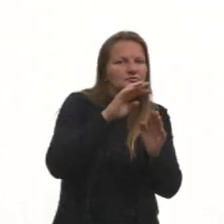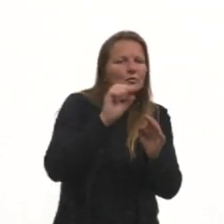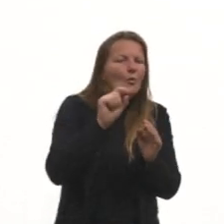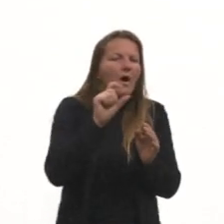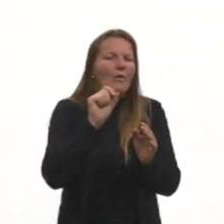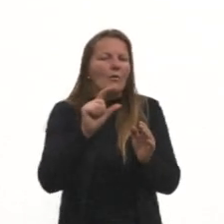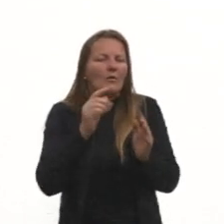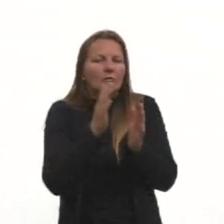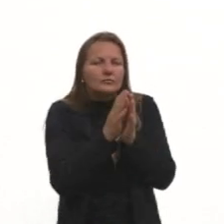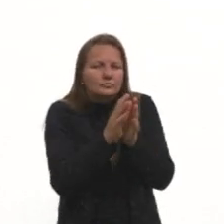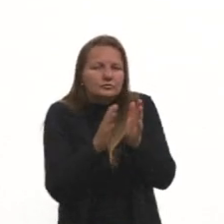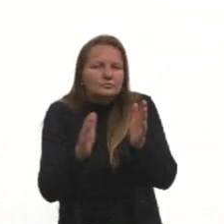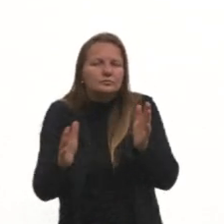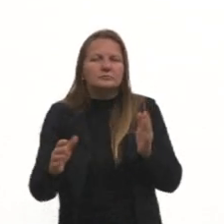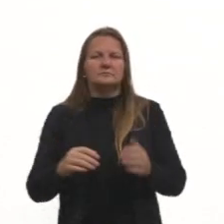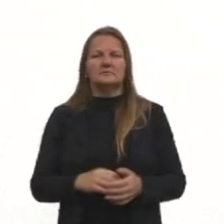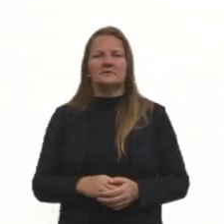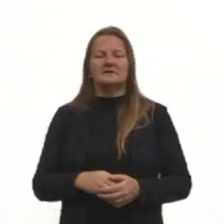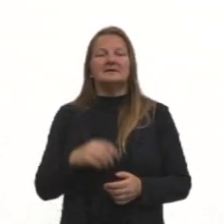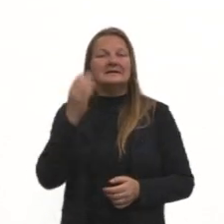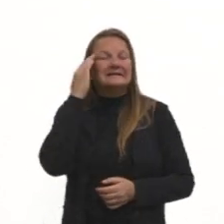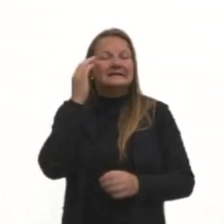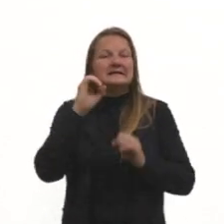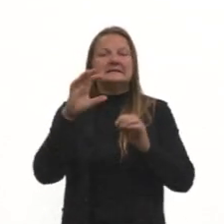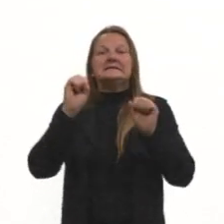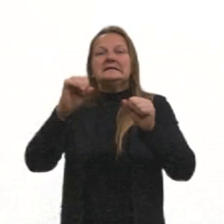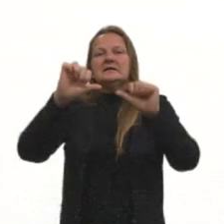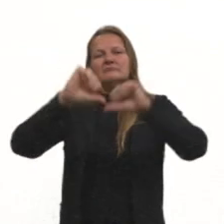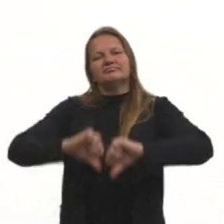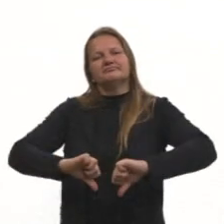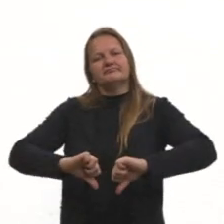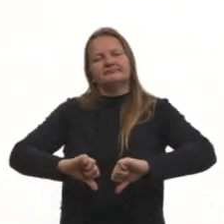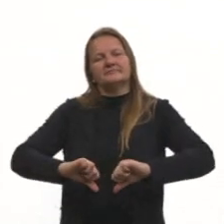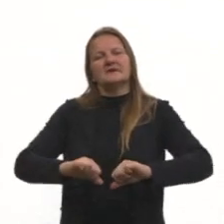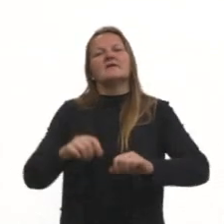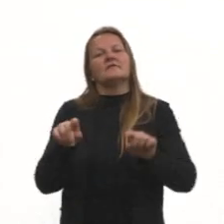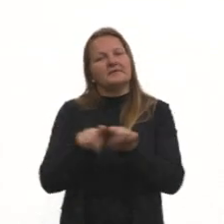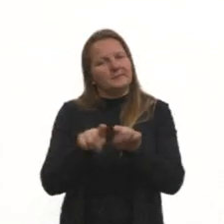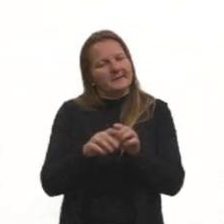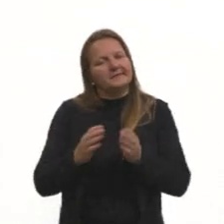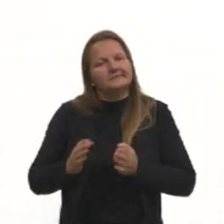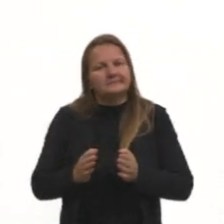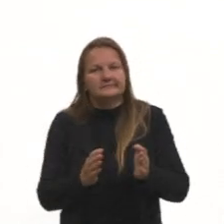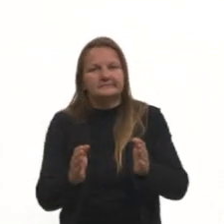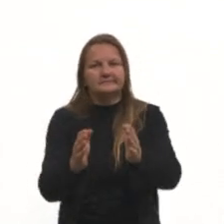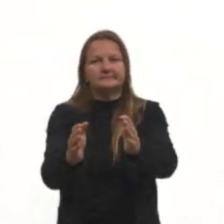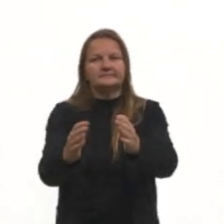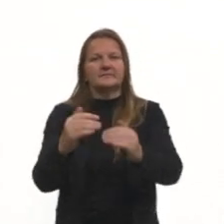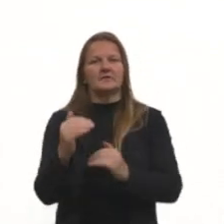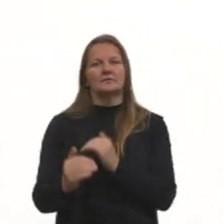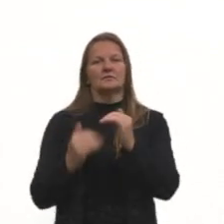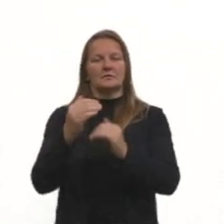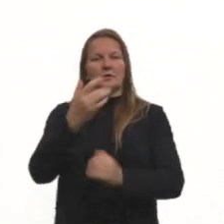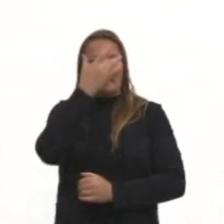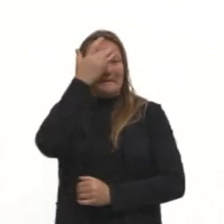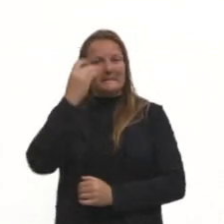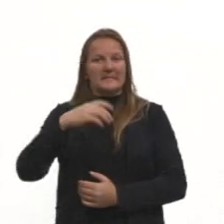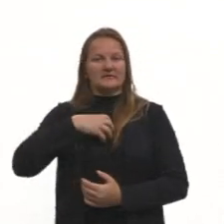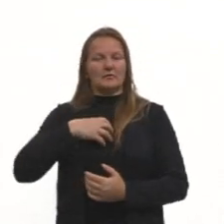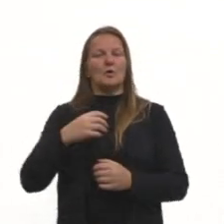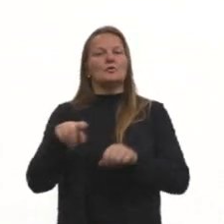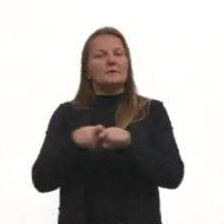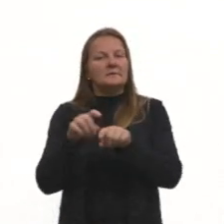entender que uma reprovação faz parte da trajetória tanto para o seu desenvolvimento pessoal quanto